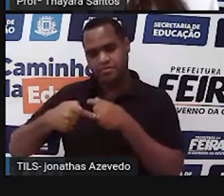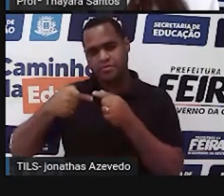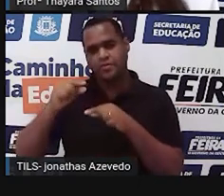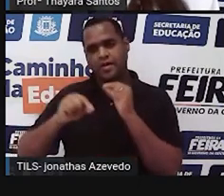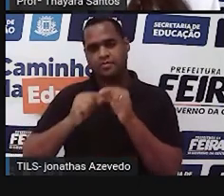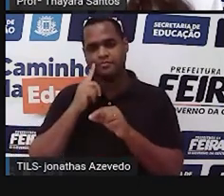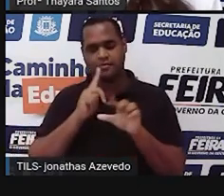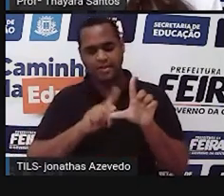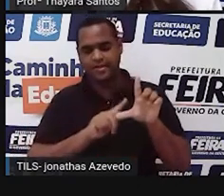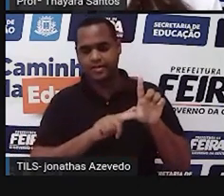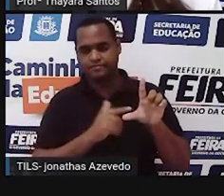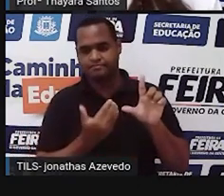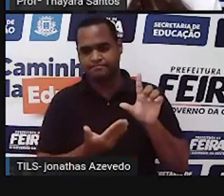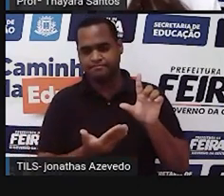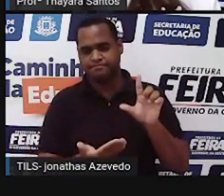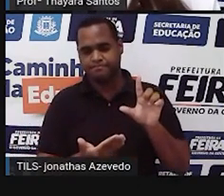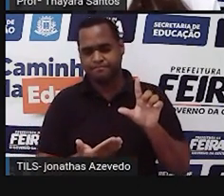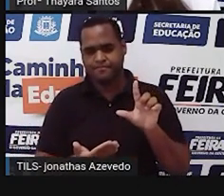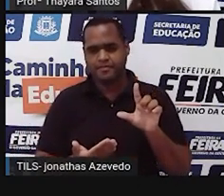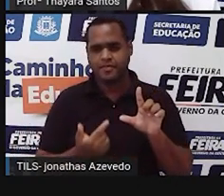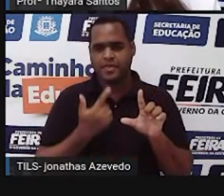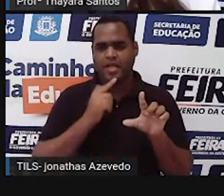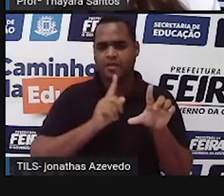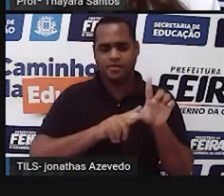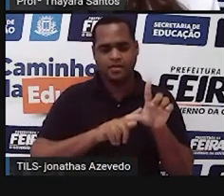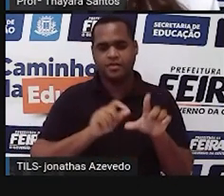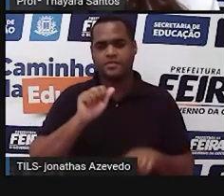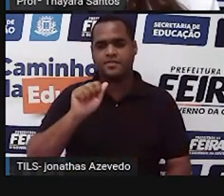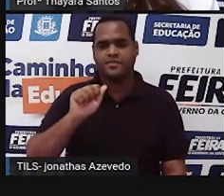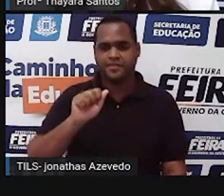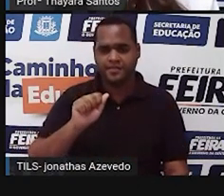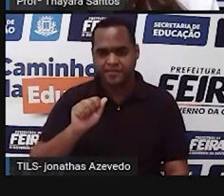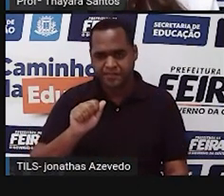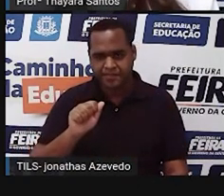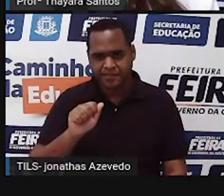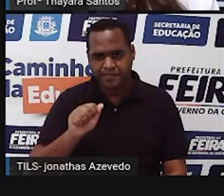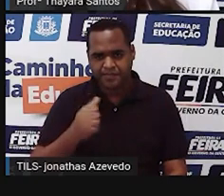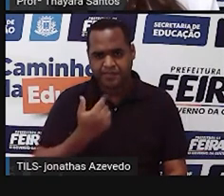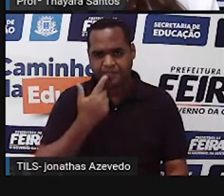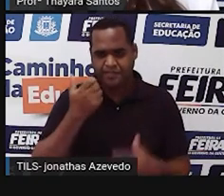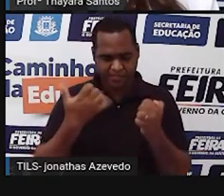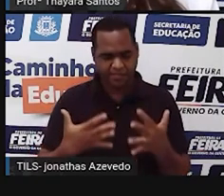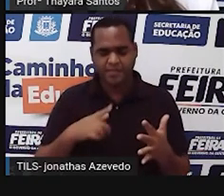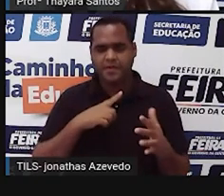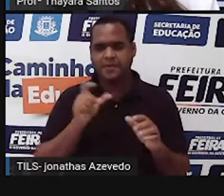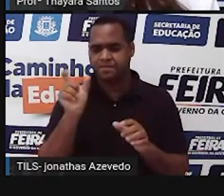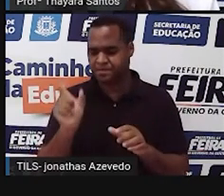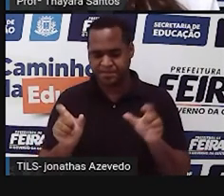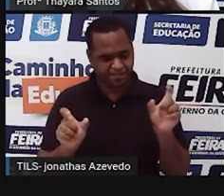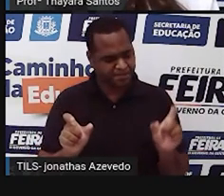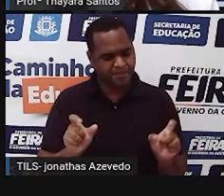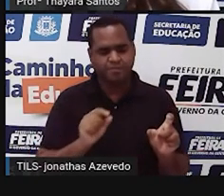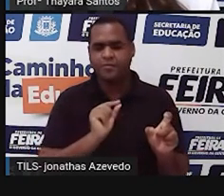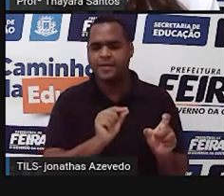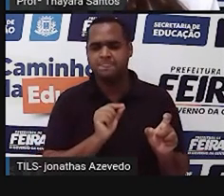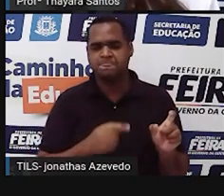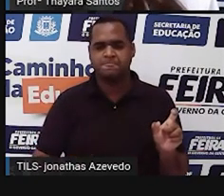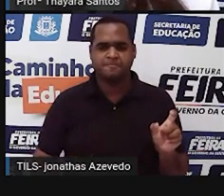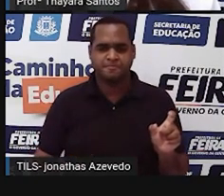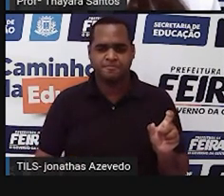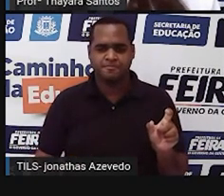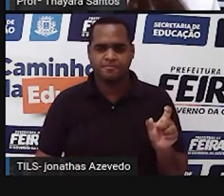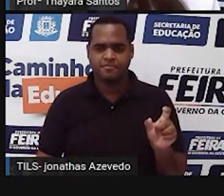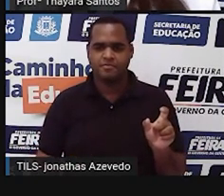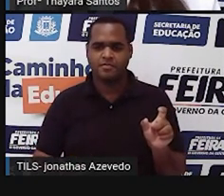ele por letras. Muitas vezes a gente usa a letra A. Então, vamos dizer que essa característica aqui é